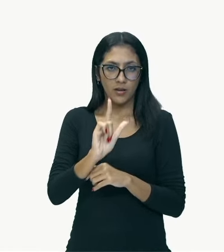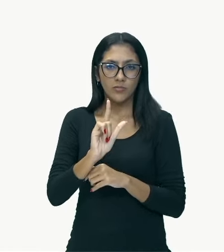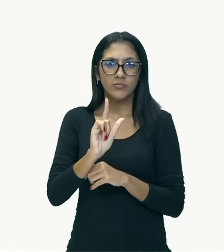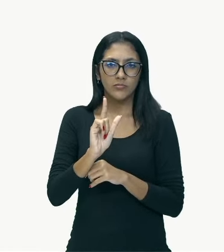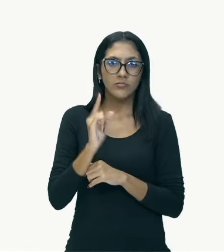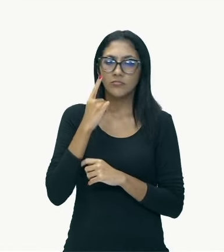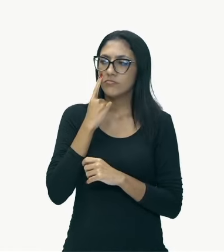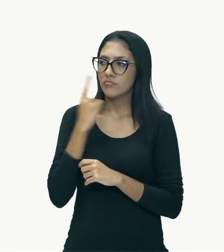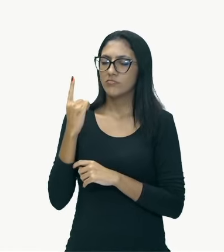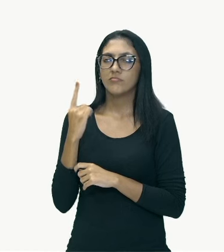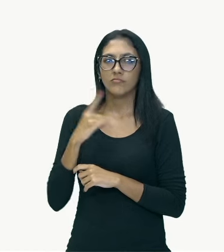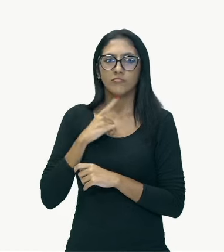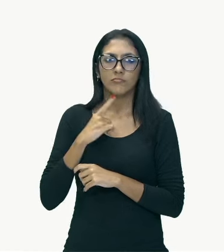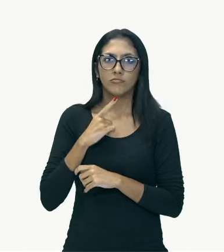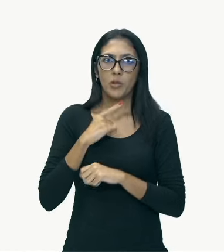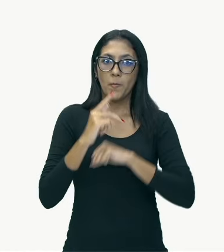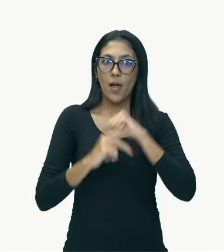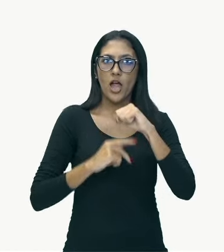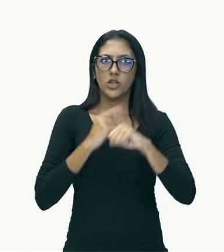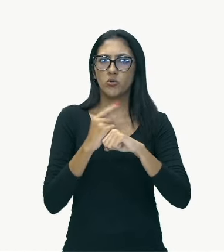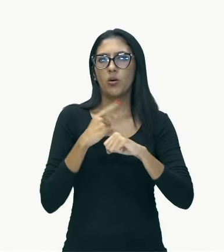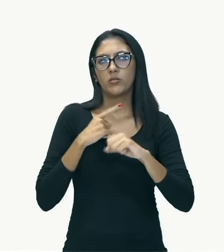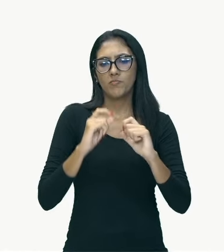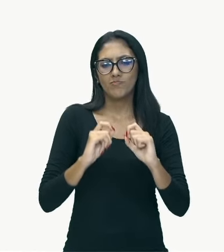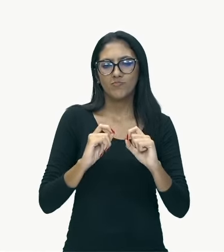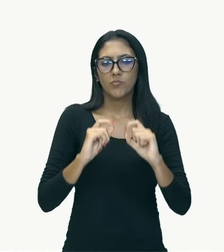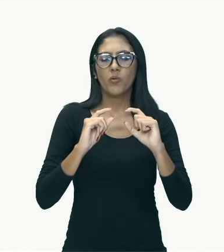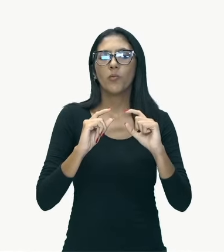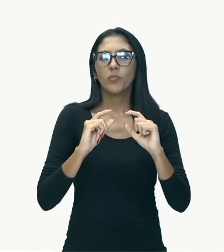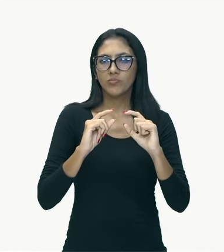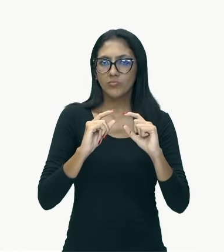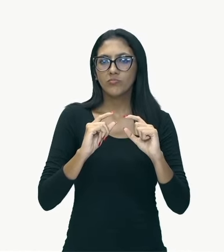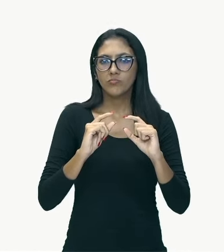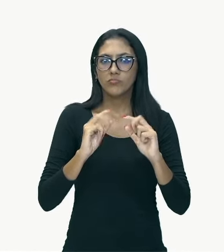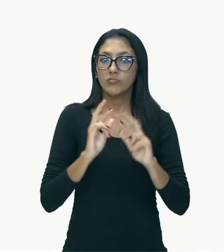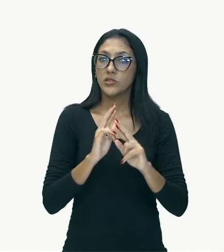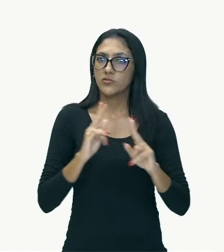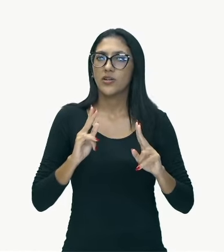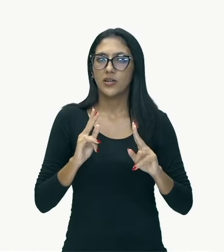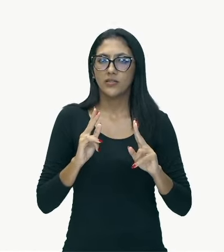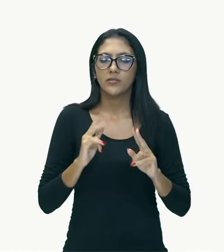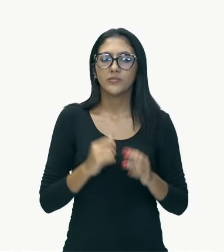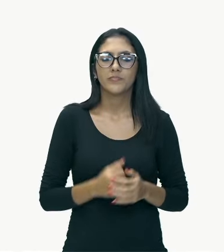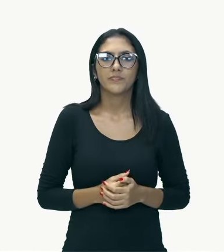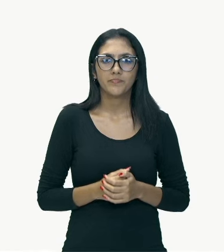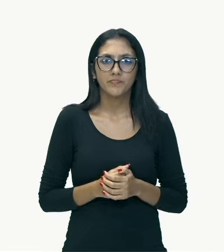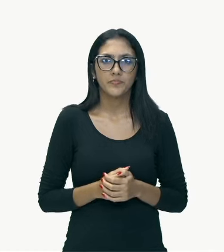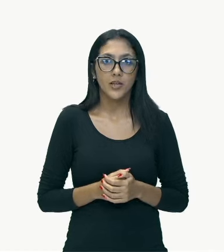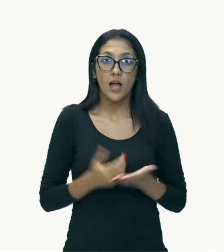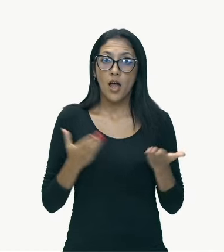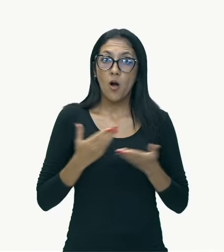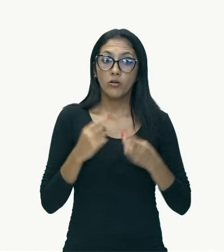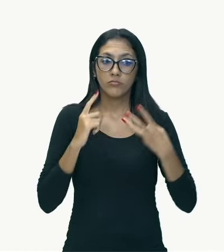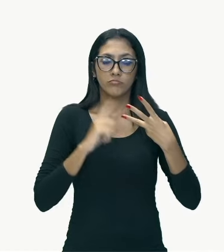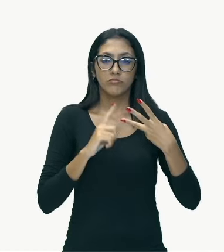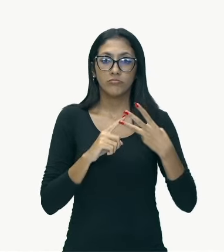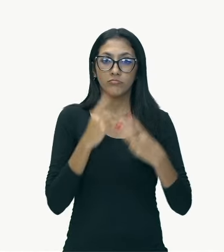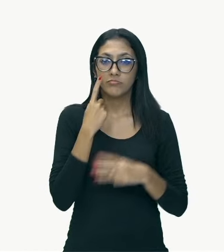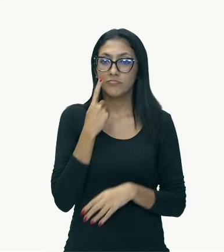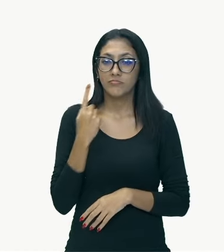que as partículas são bem maiores que numa solução verdadeira. Já quando a partícula